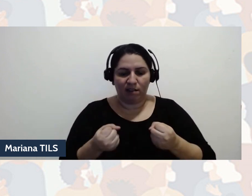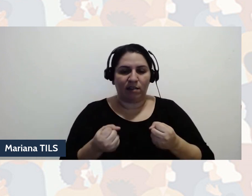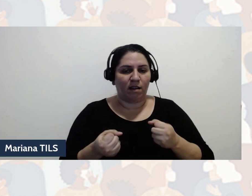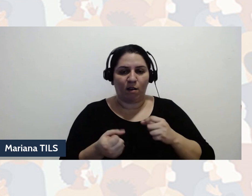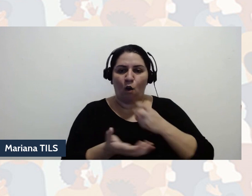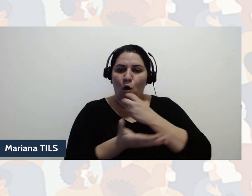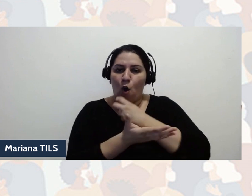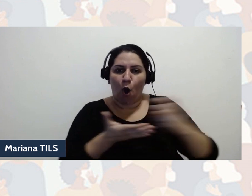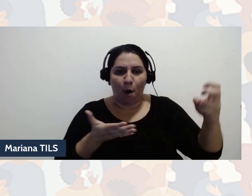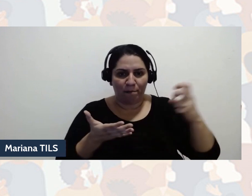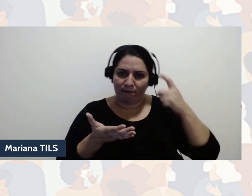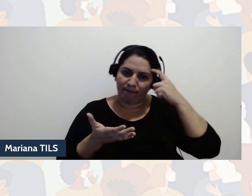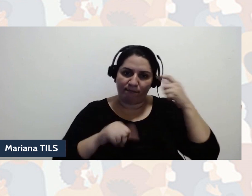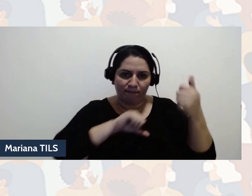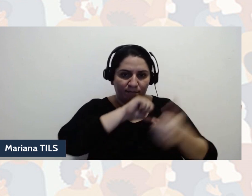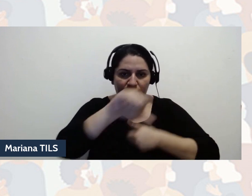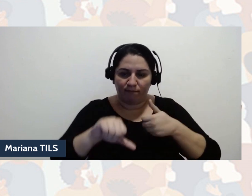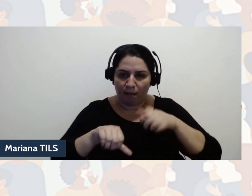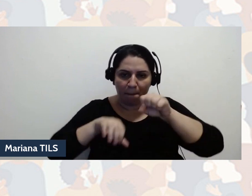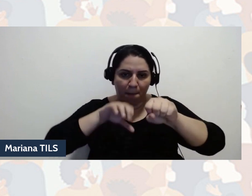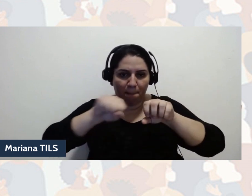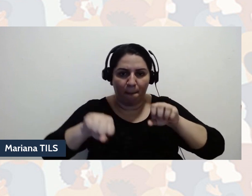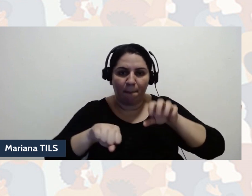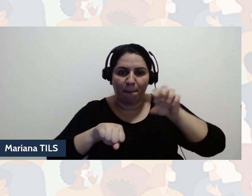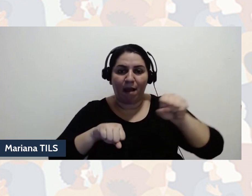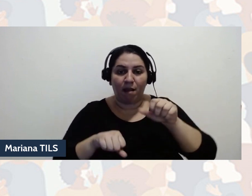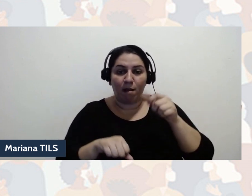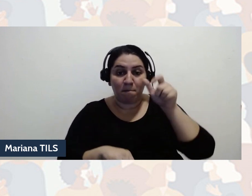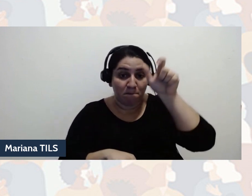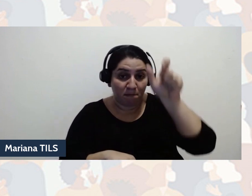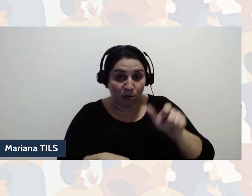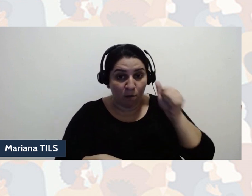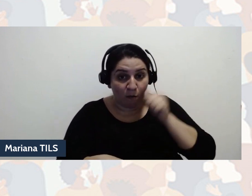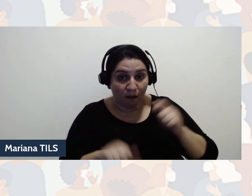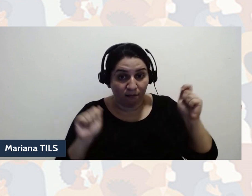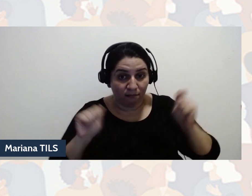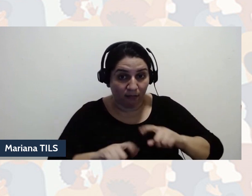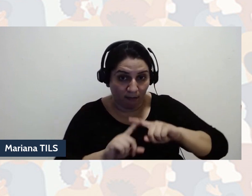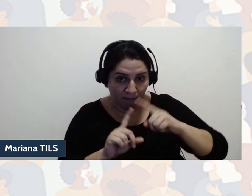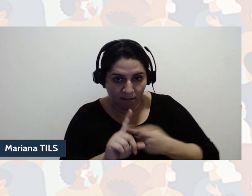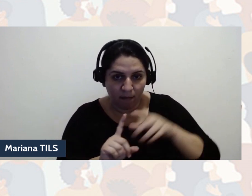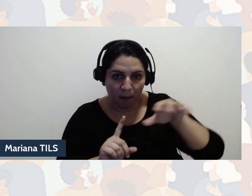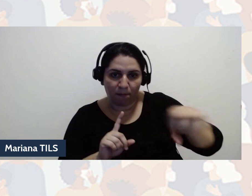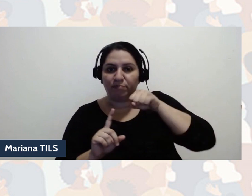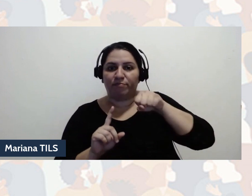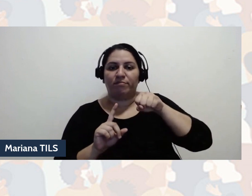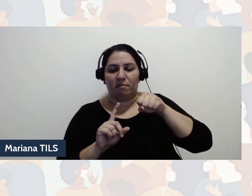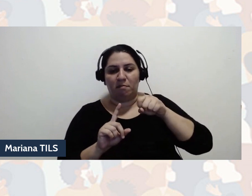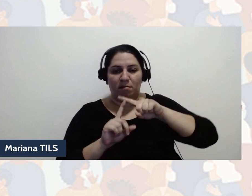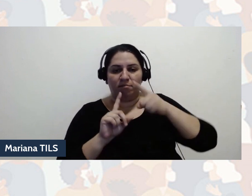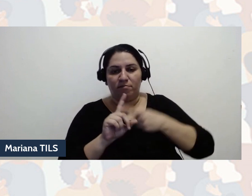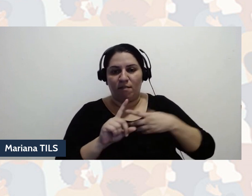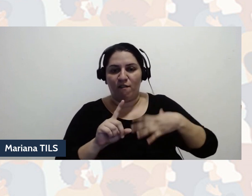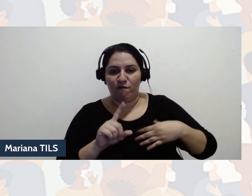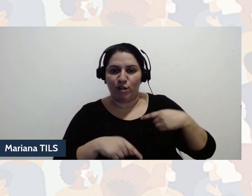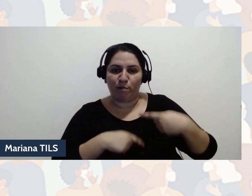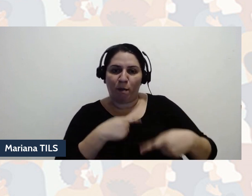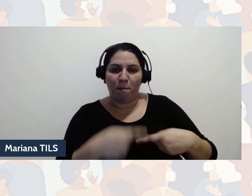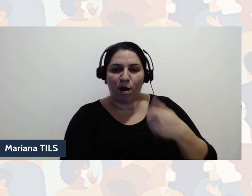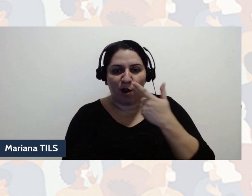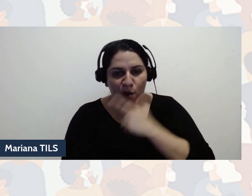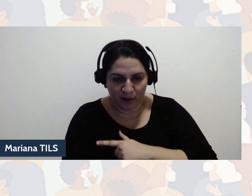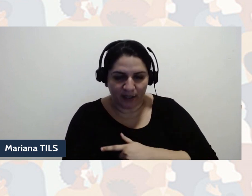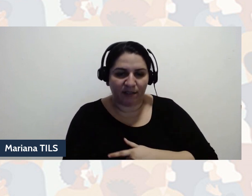uma aia para reproduzir é incentivado, pois Jacó e Abraão tinham uma. Pouco depois da catástrofe, que a